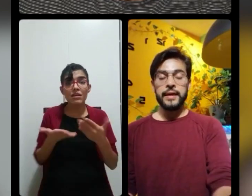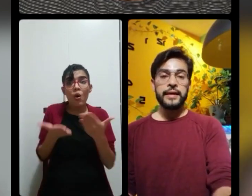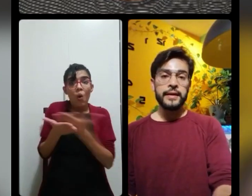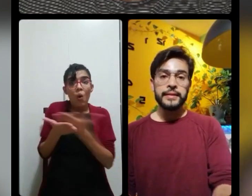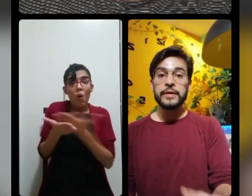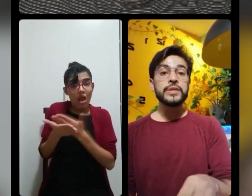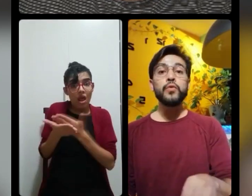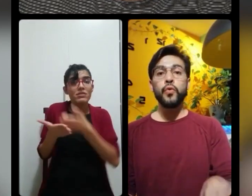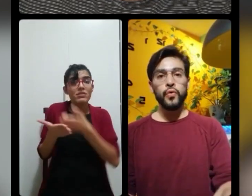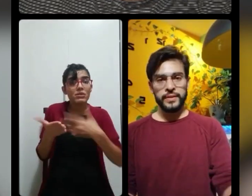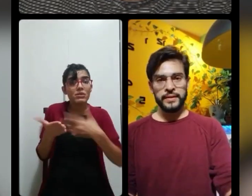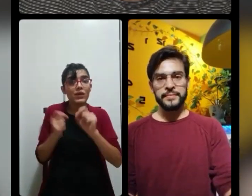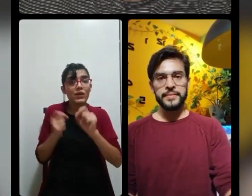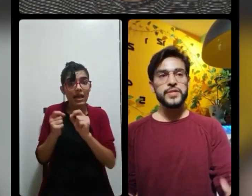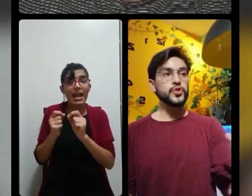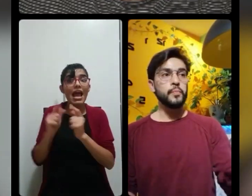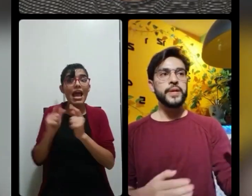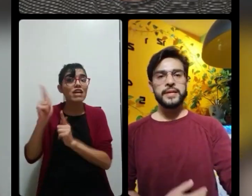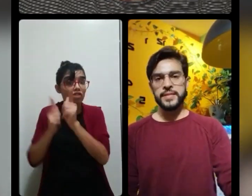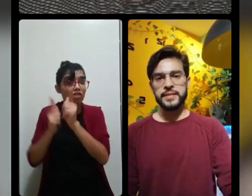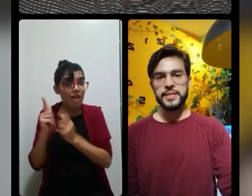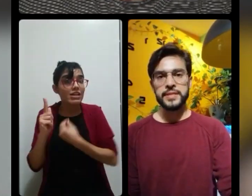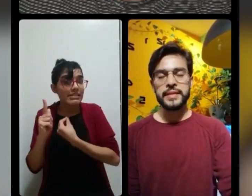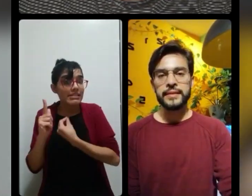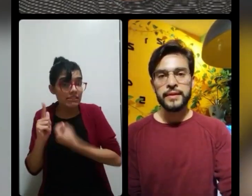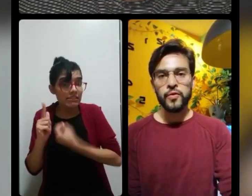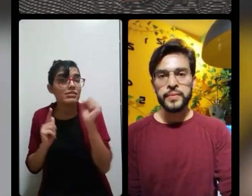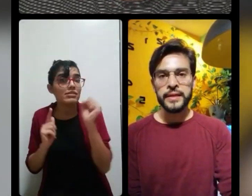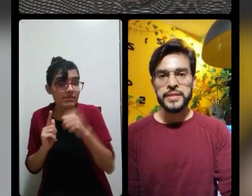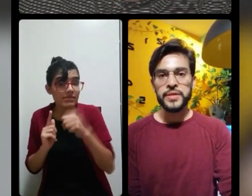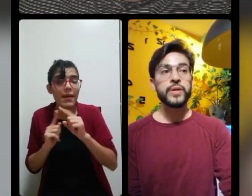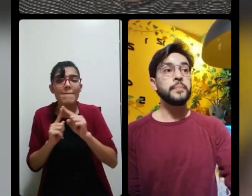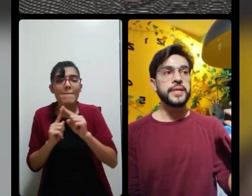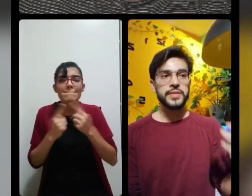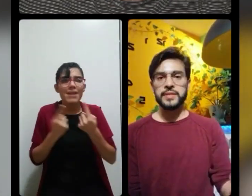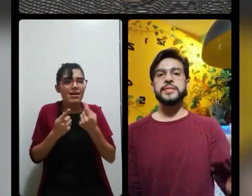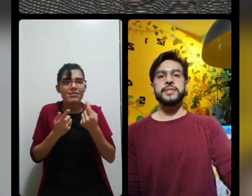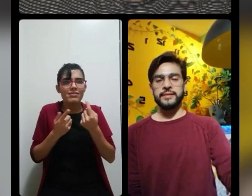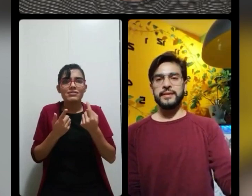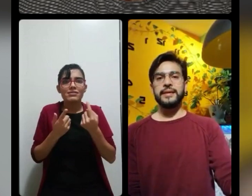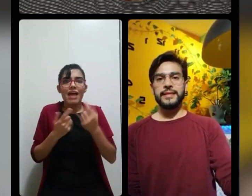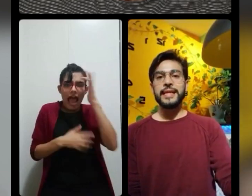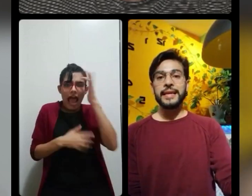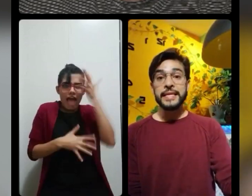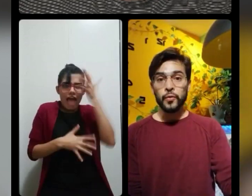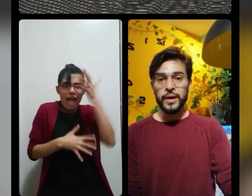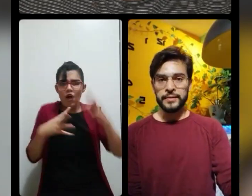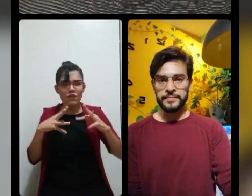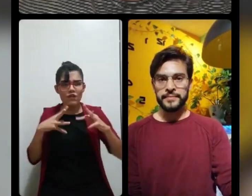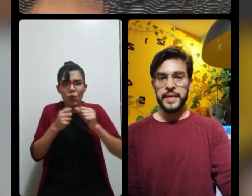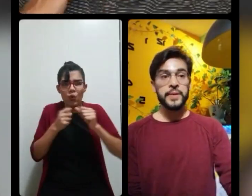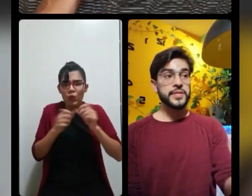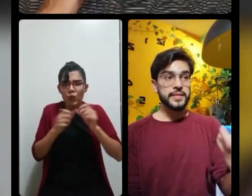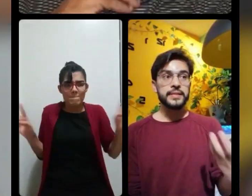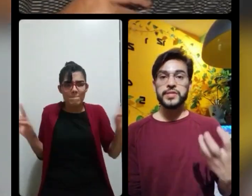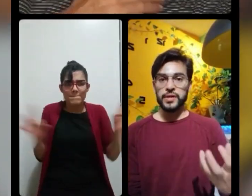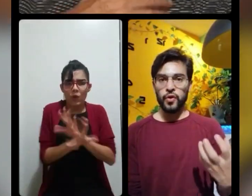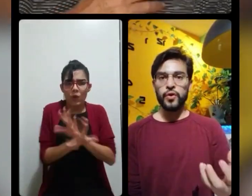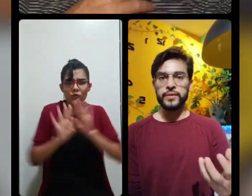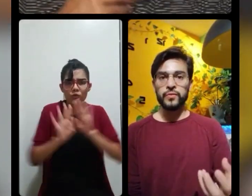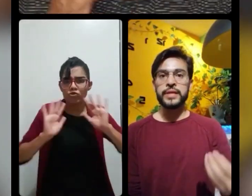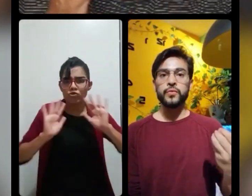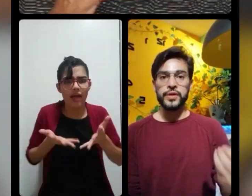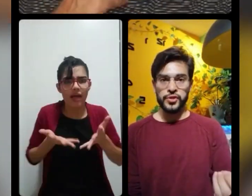gestos não dão conta de suprir essa necessidade de comunicação que precisa da língua, né? Precisa